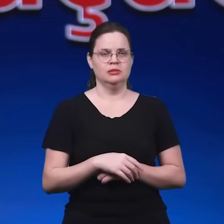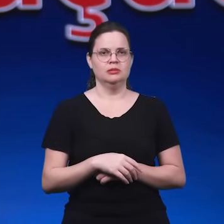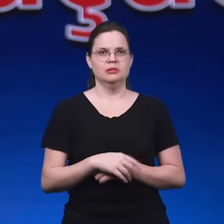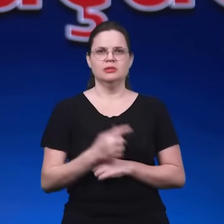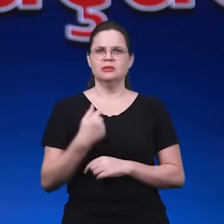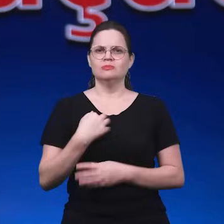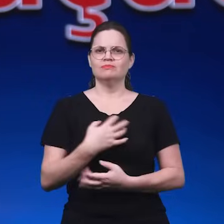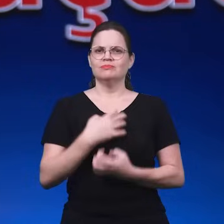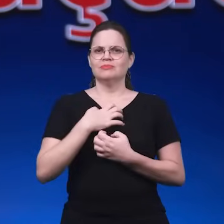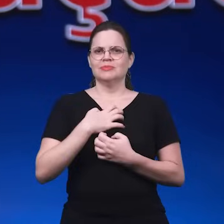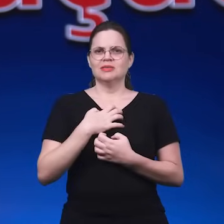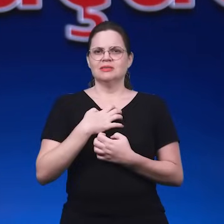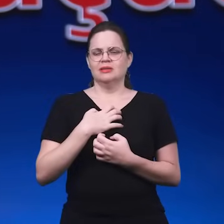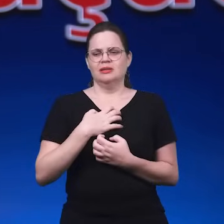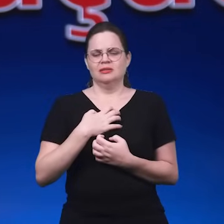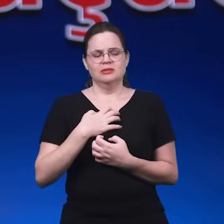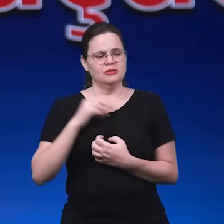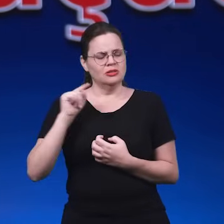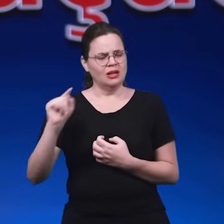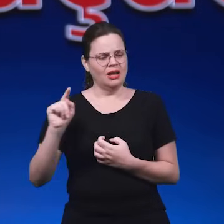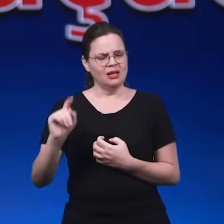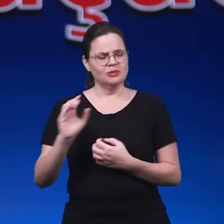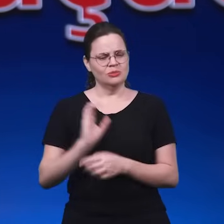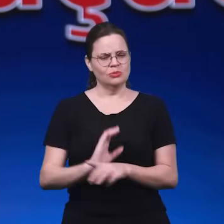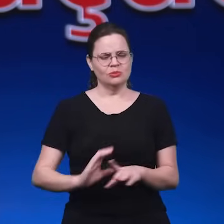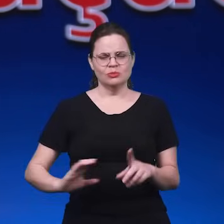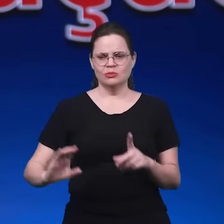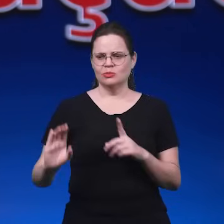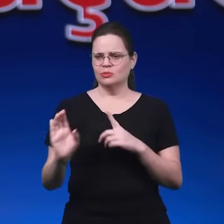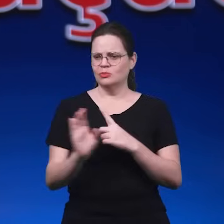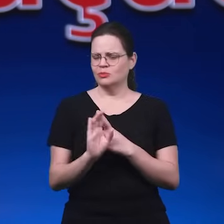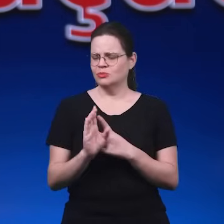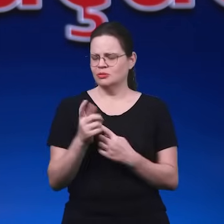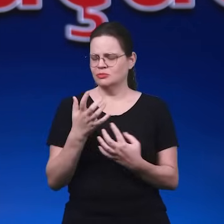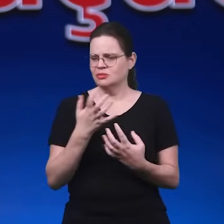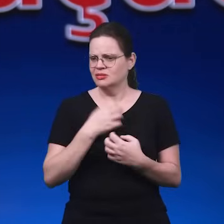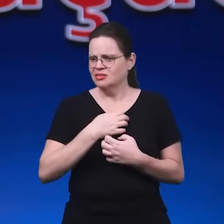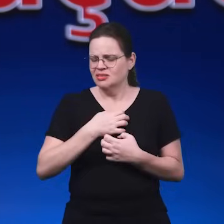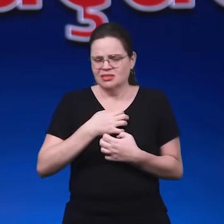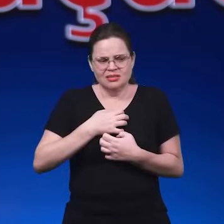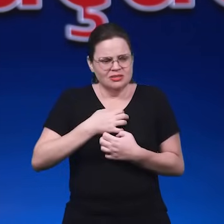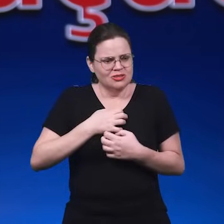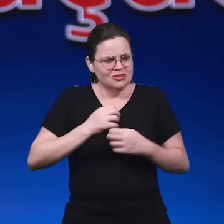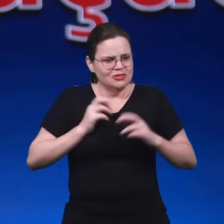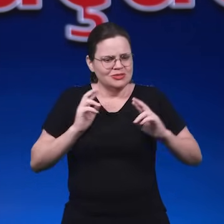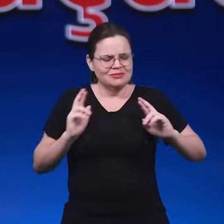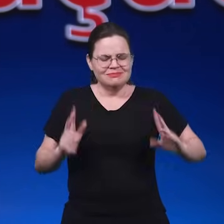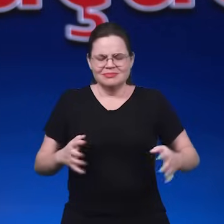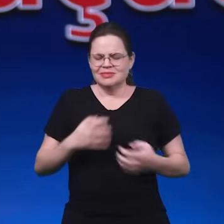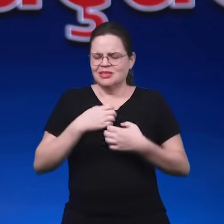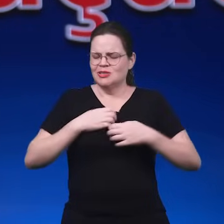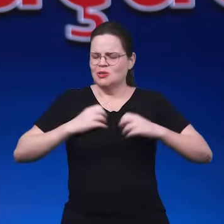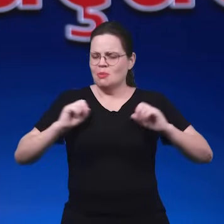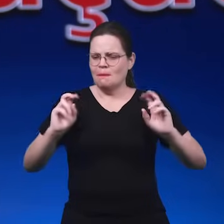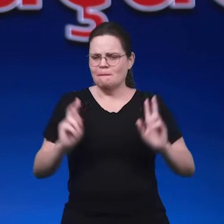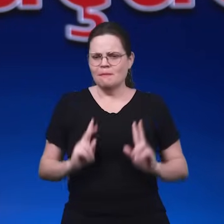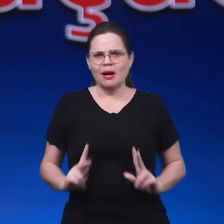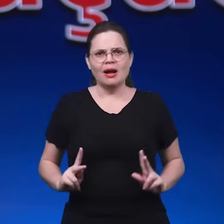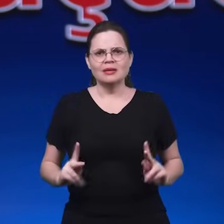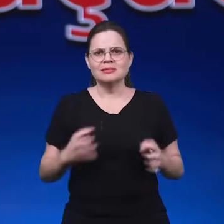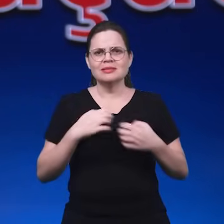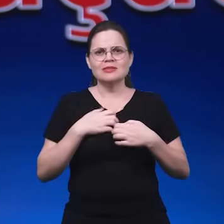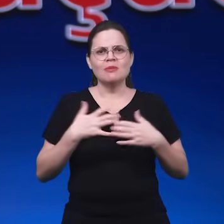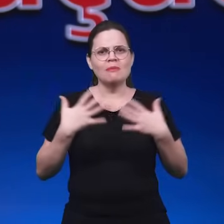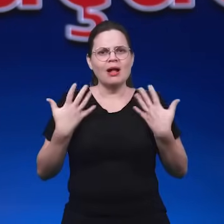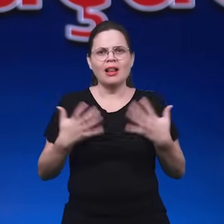eu senti algo nesse culto, eu senti uma presença, uma alegria, uma paz que eu nunca